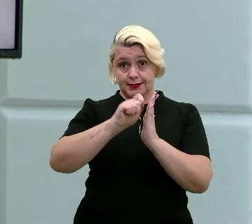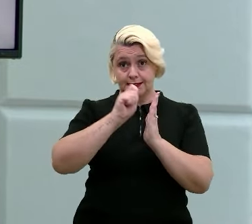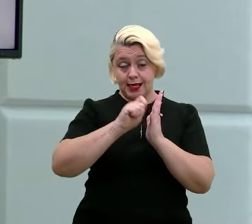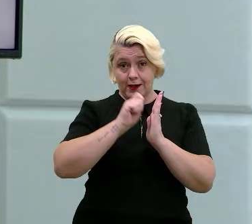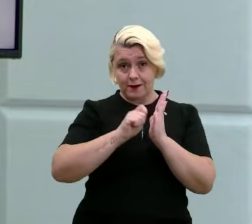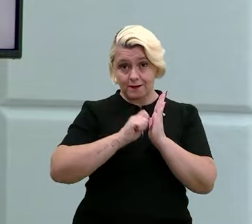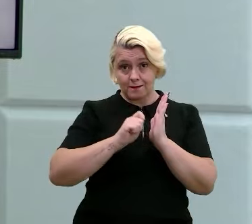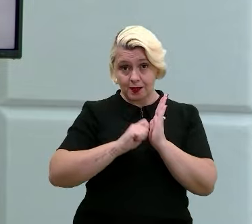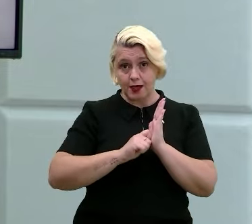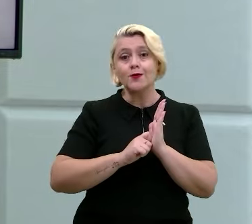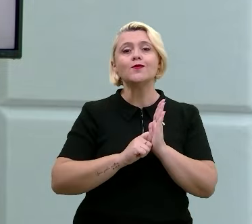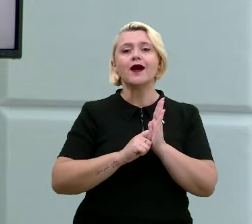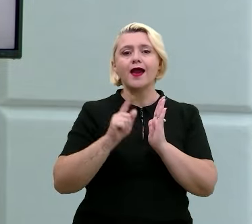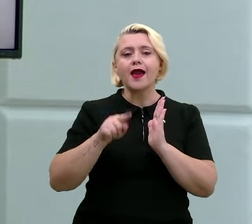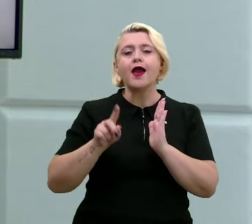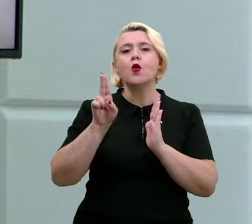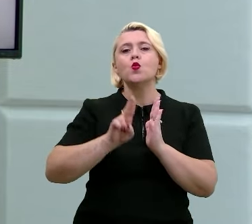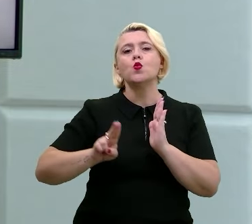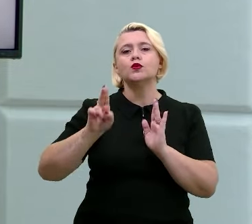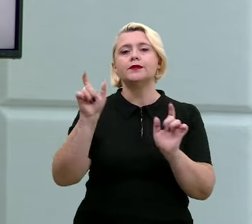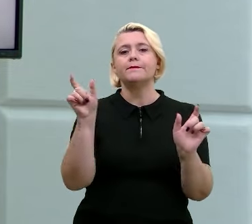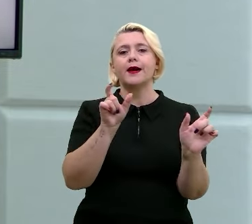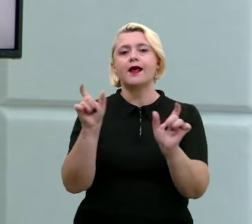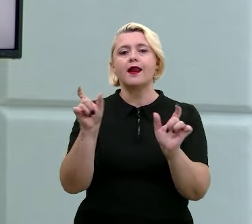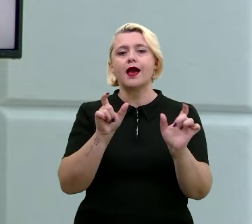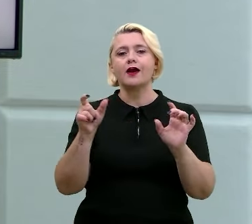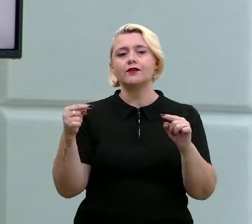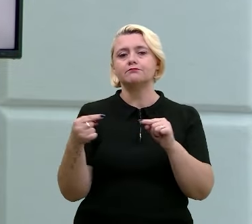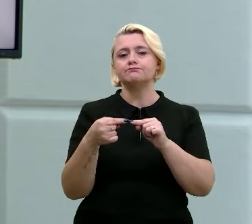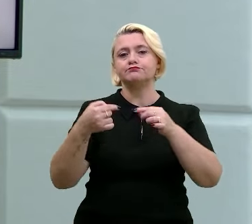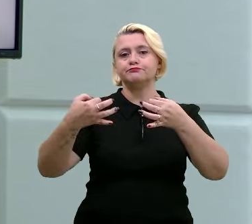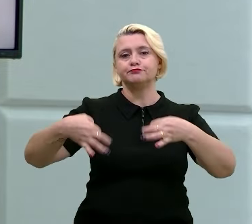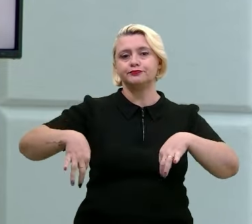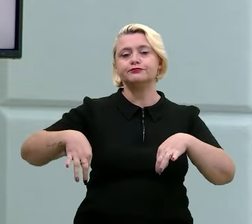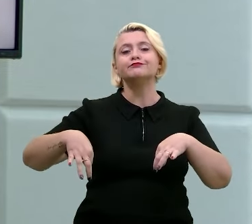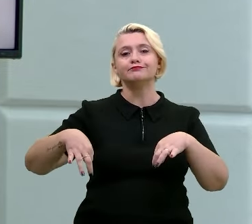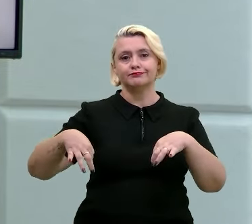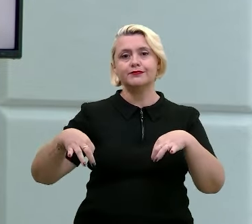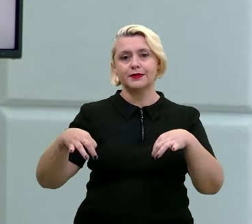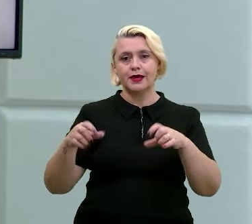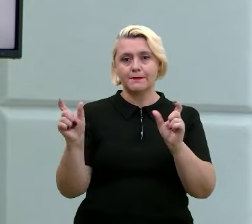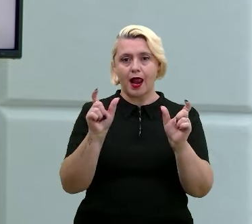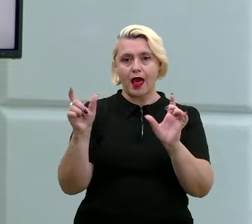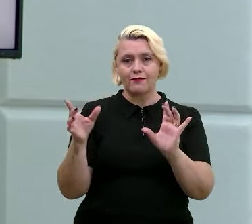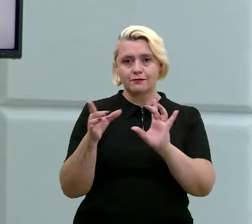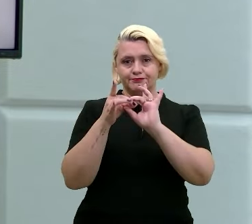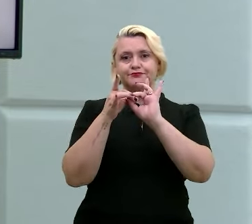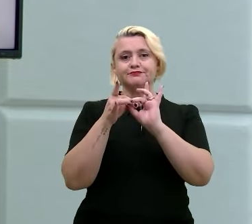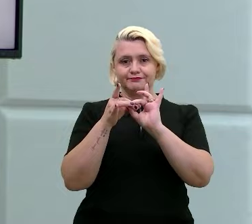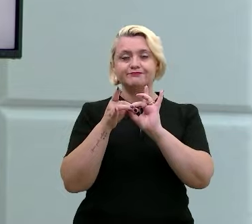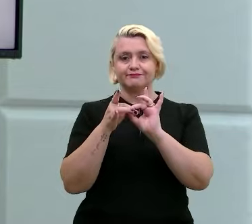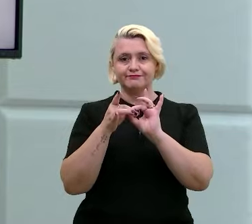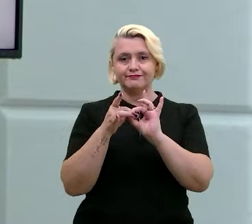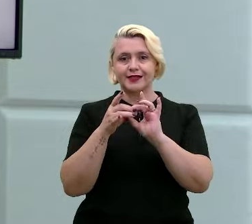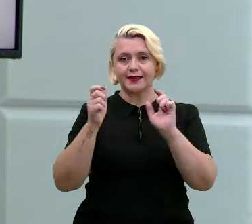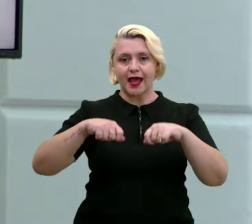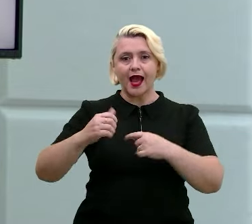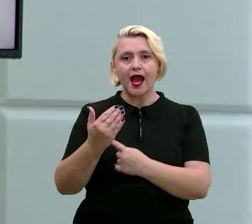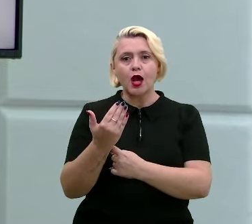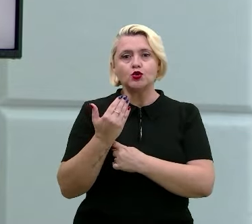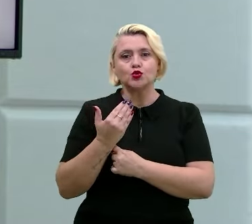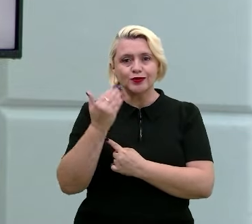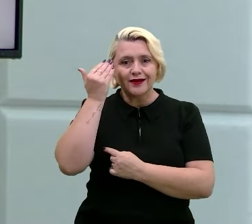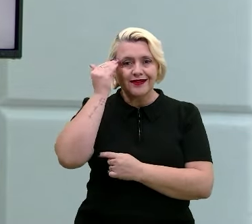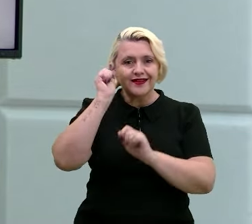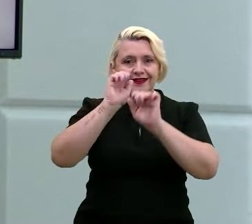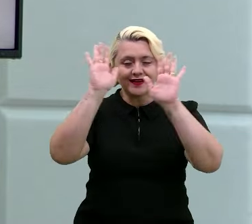escreveu utilizando as palavras certas, os elementos articuladores têm o poder de fazer